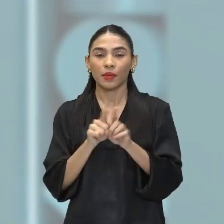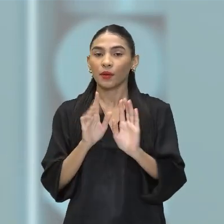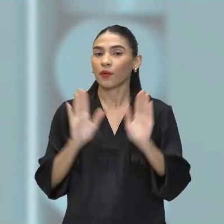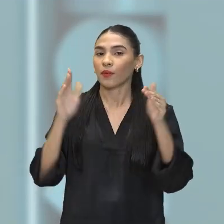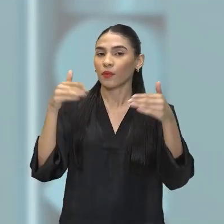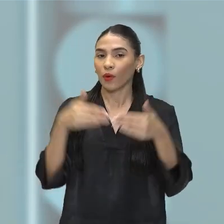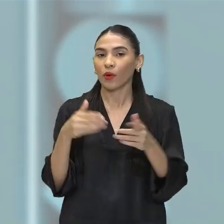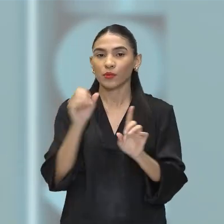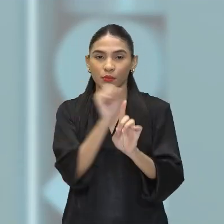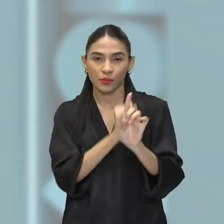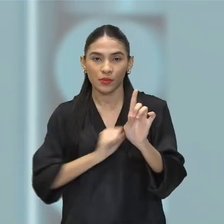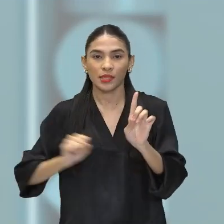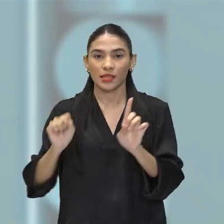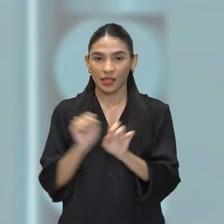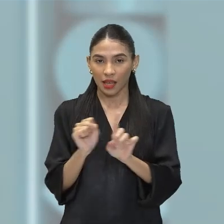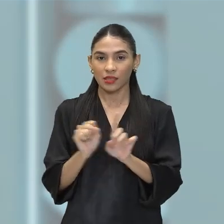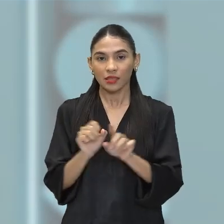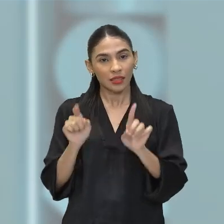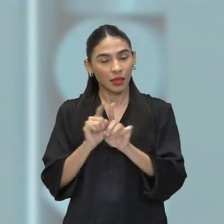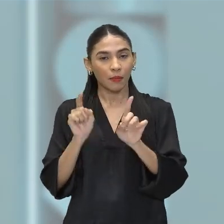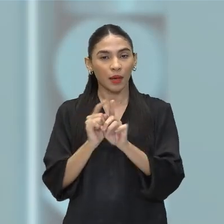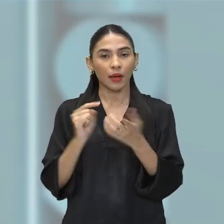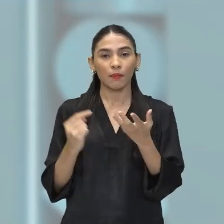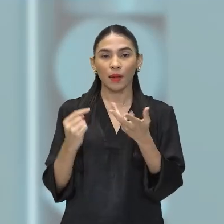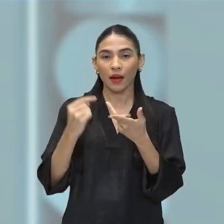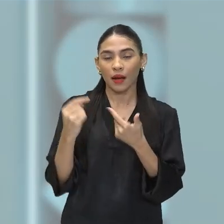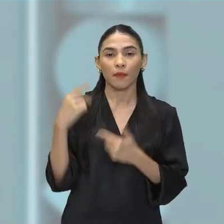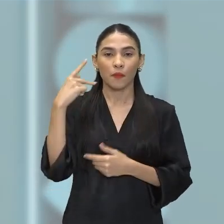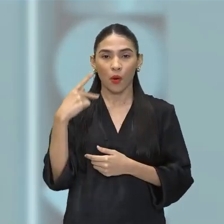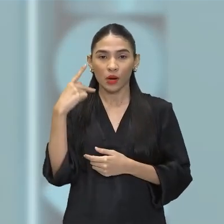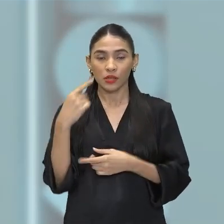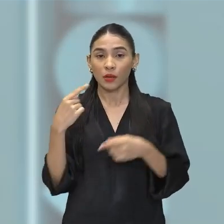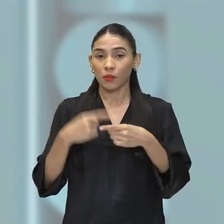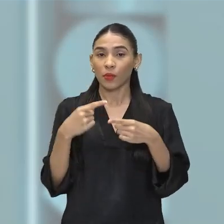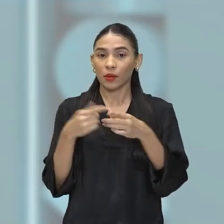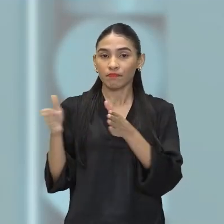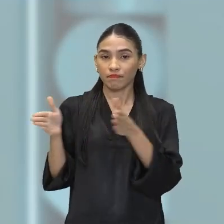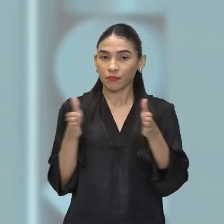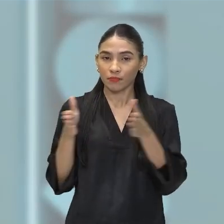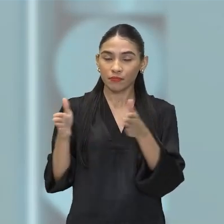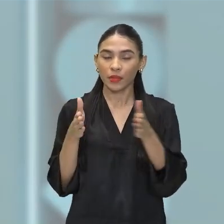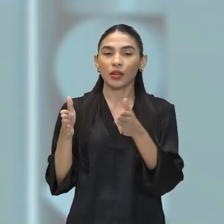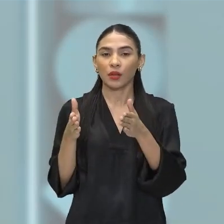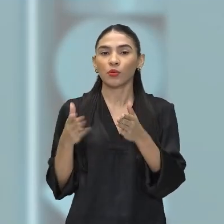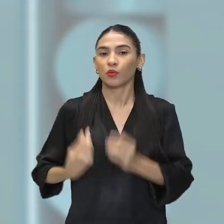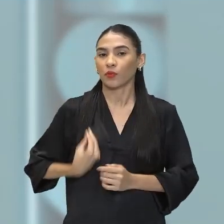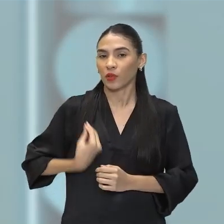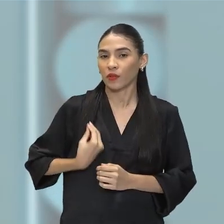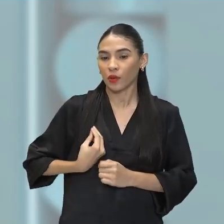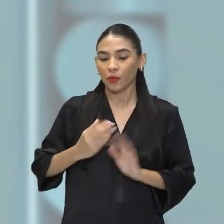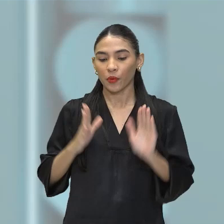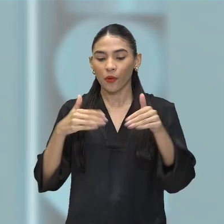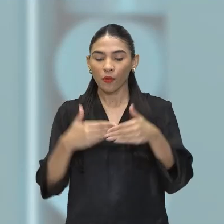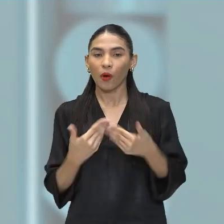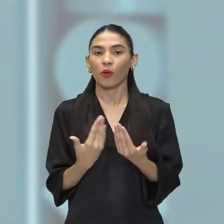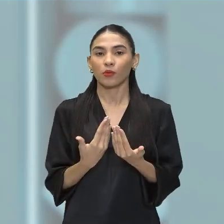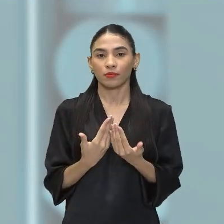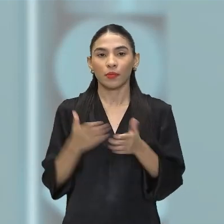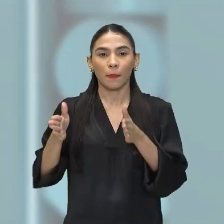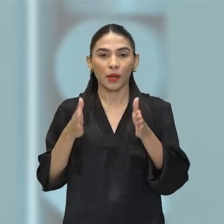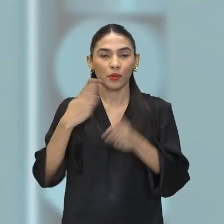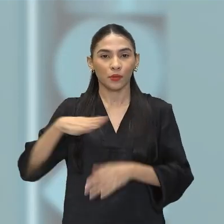o social, para as questões políticas, já que ele viveu ali e produziu e escreveu poemas em um período de